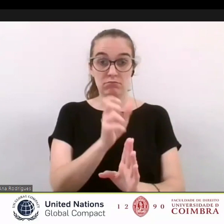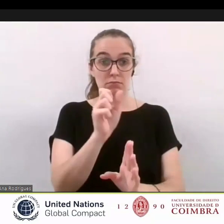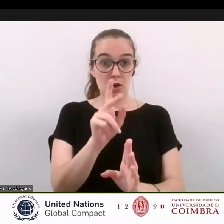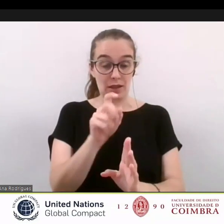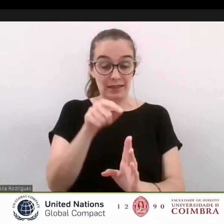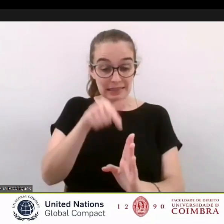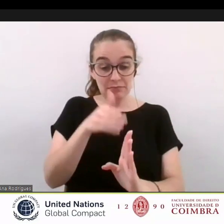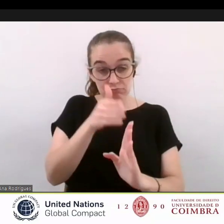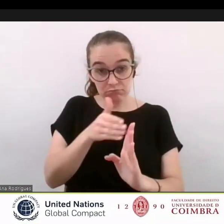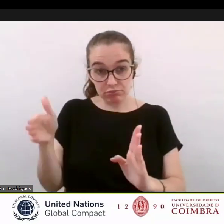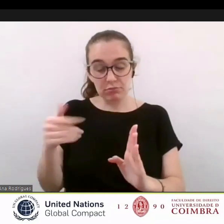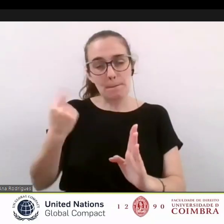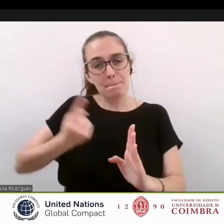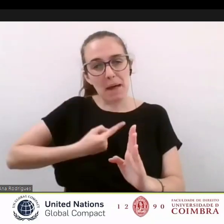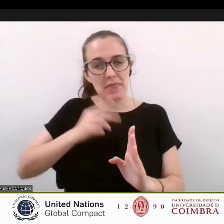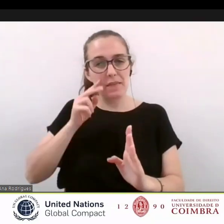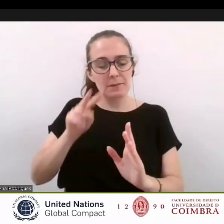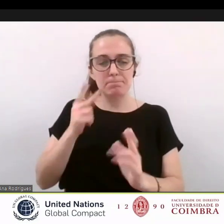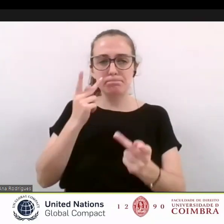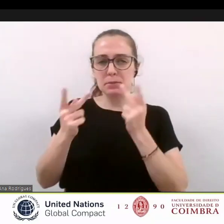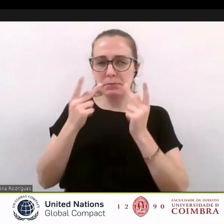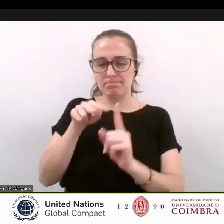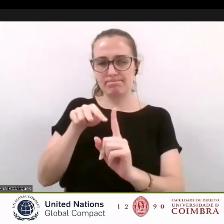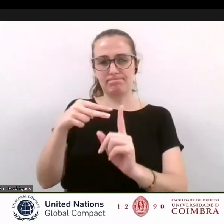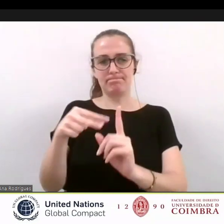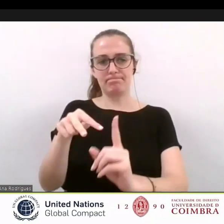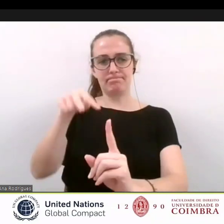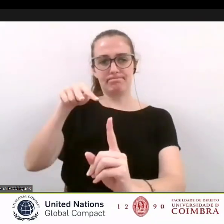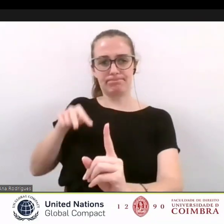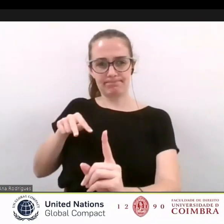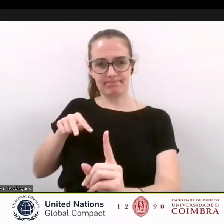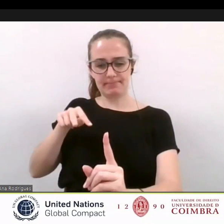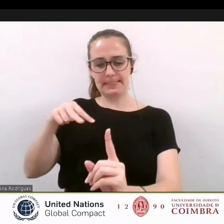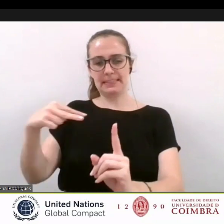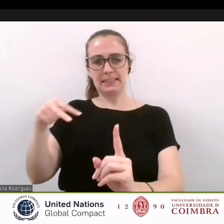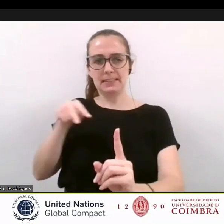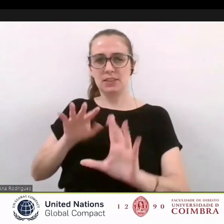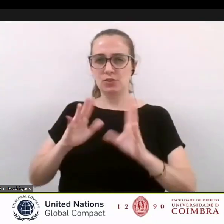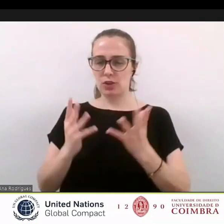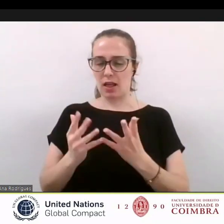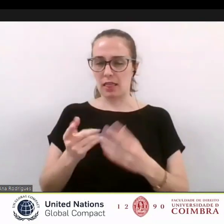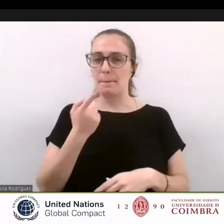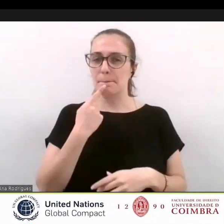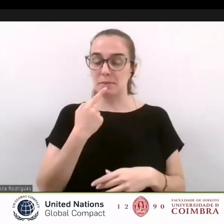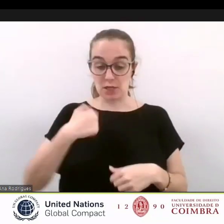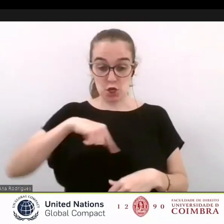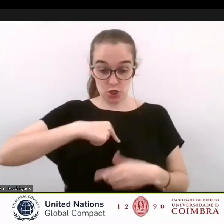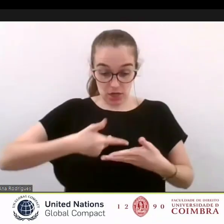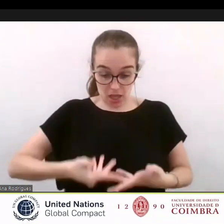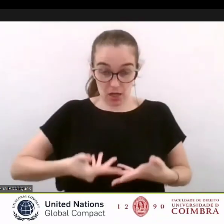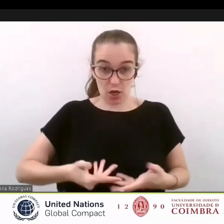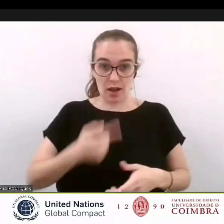de forma mais global para os ODS e a forma como no nosso nicho